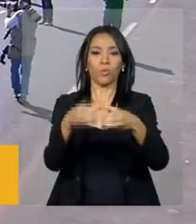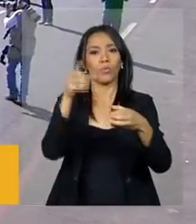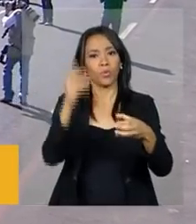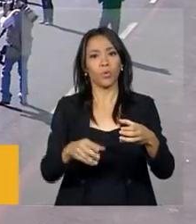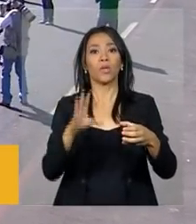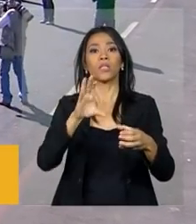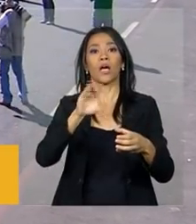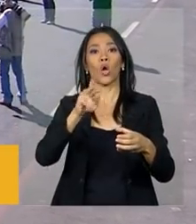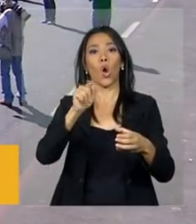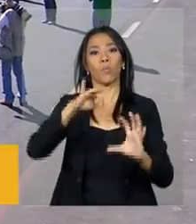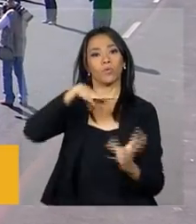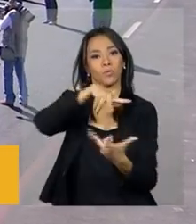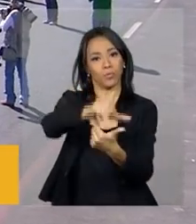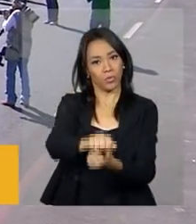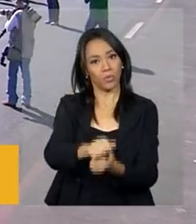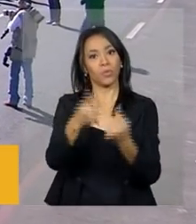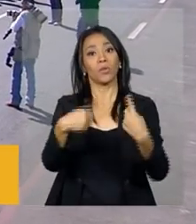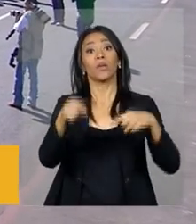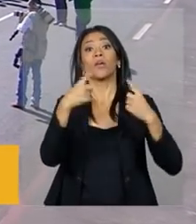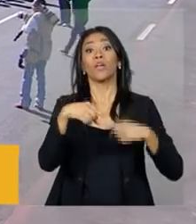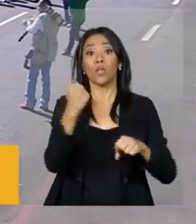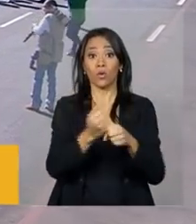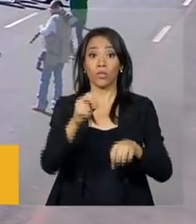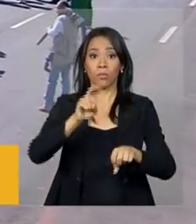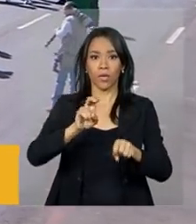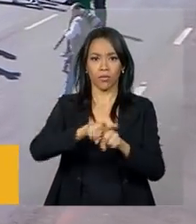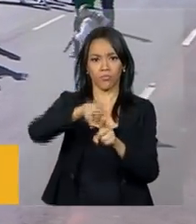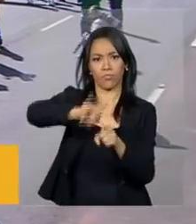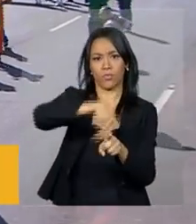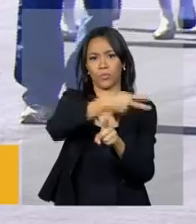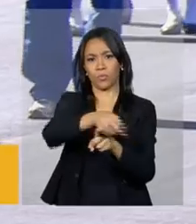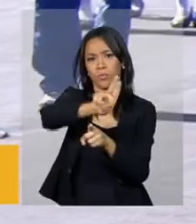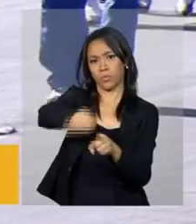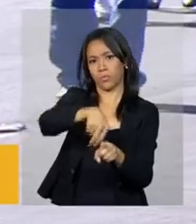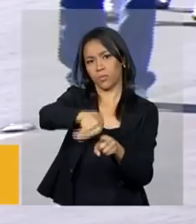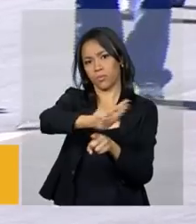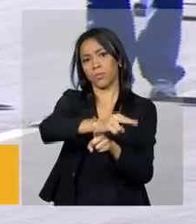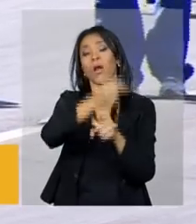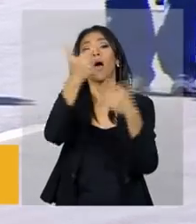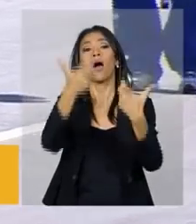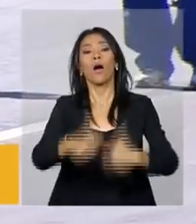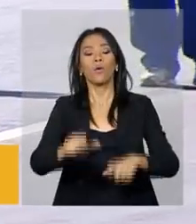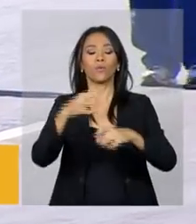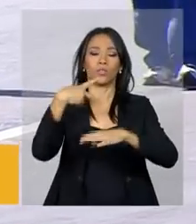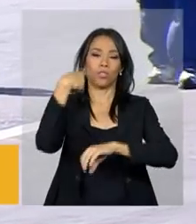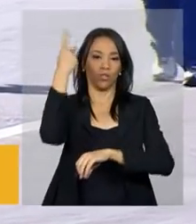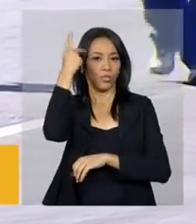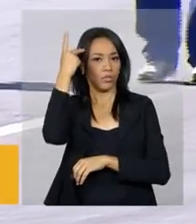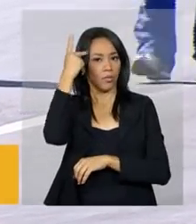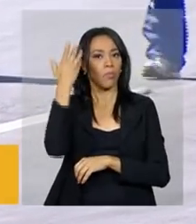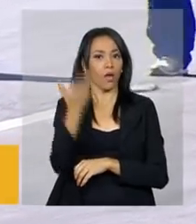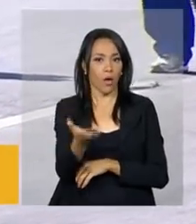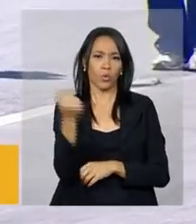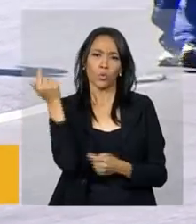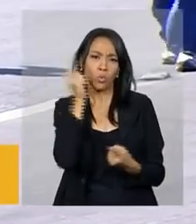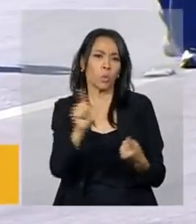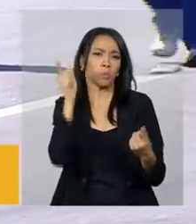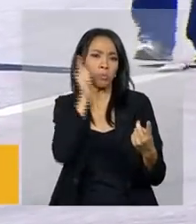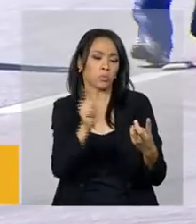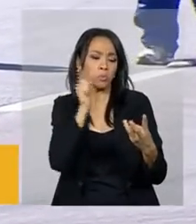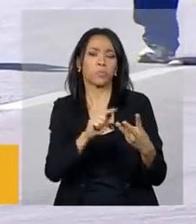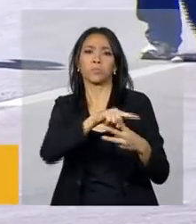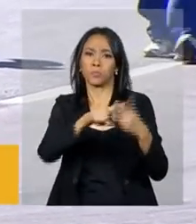de Stuttgart e ouro no salto sobre o cavalo na Copa do Mundo em São Paulo. Todas as provas disputadas